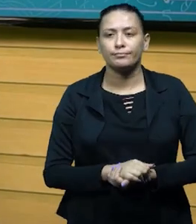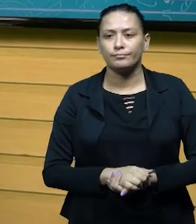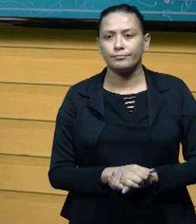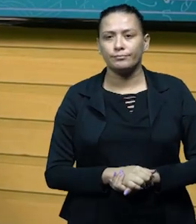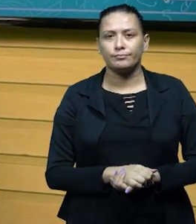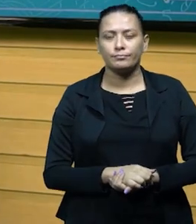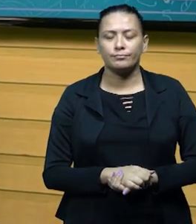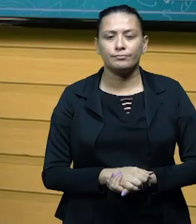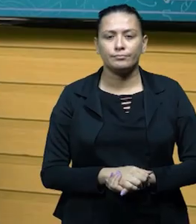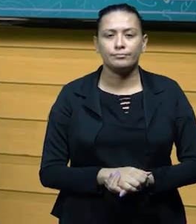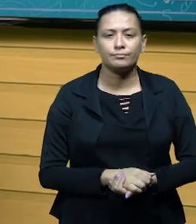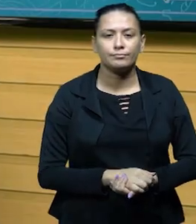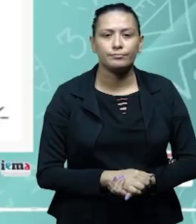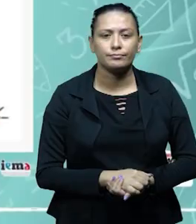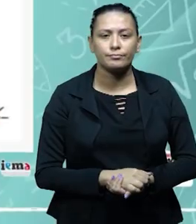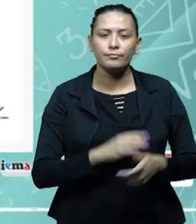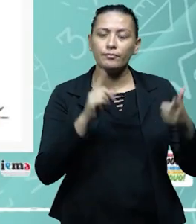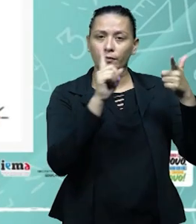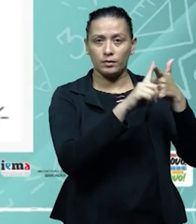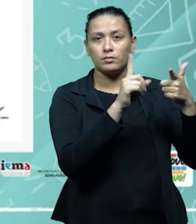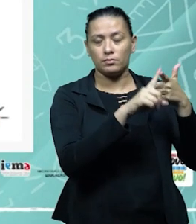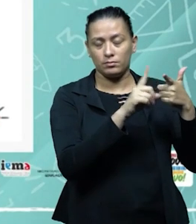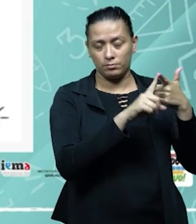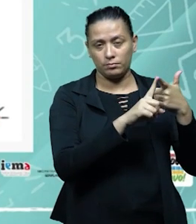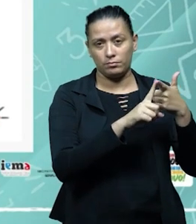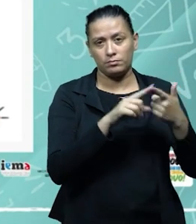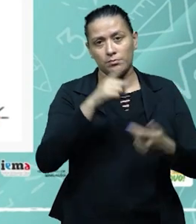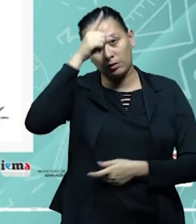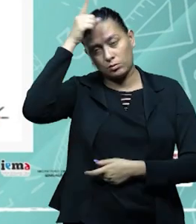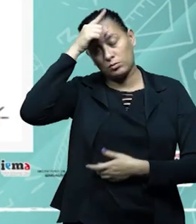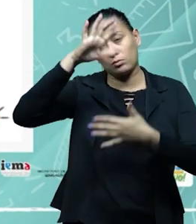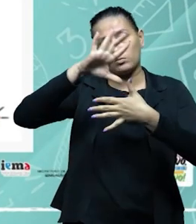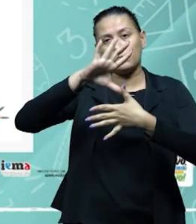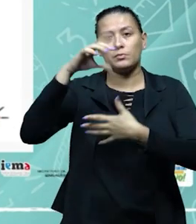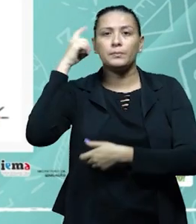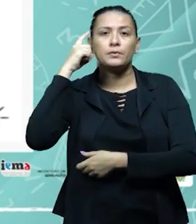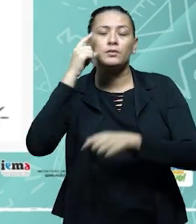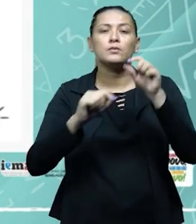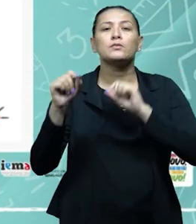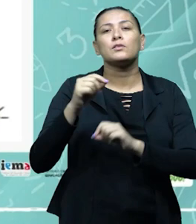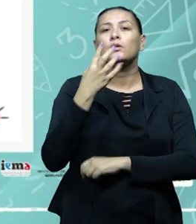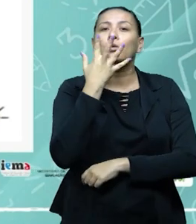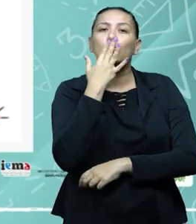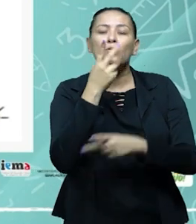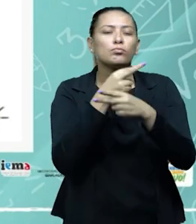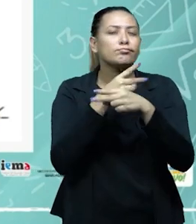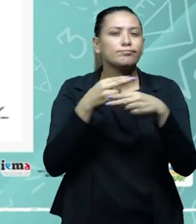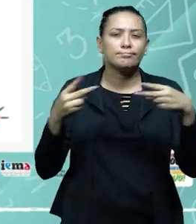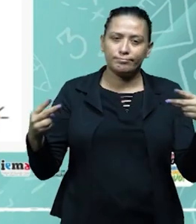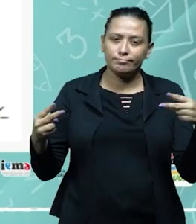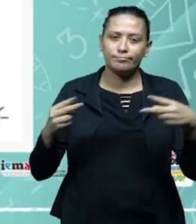ficar dispostas assim ó nas laterais segundo ponto paraa construção do mapa mental utilizar cores